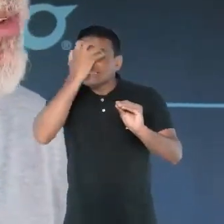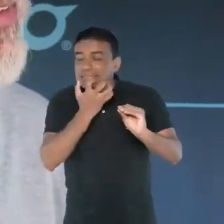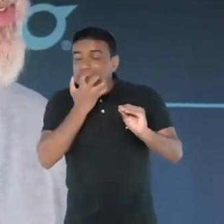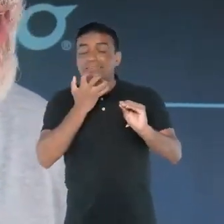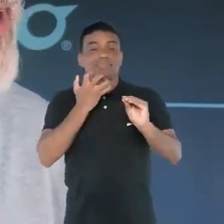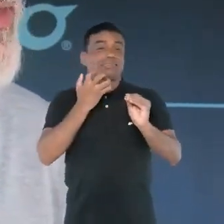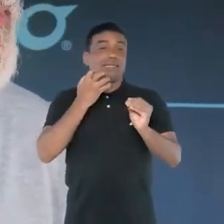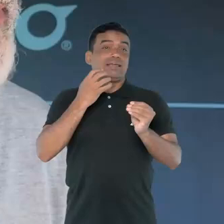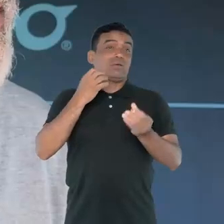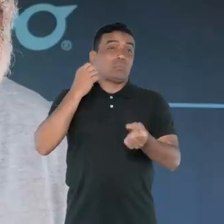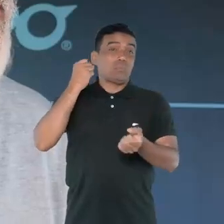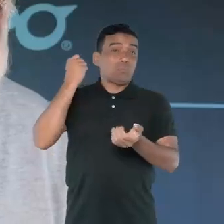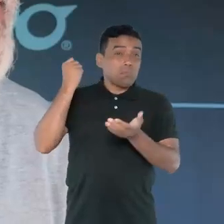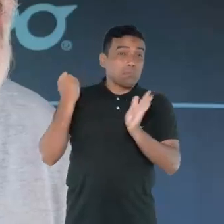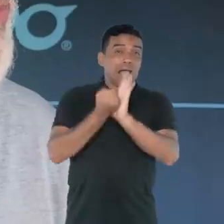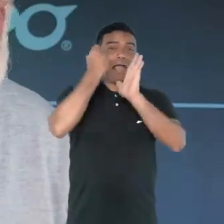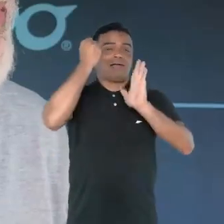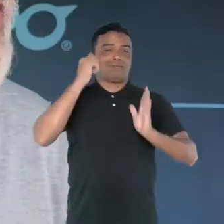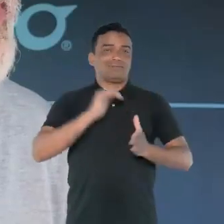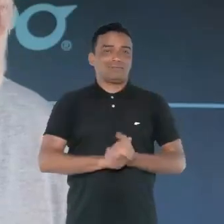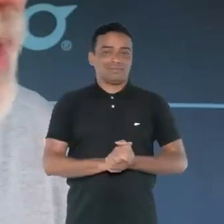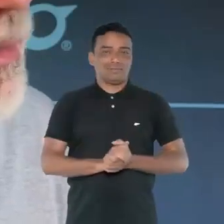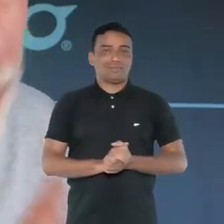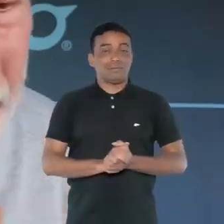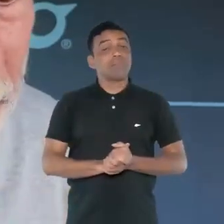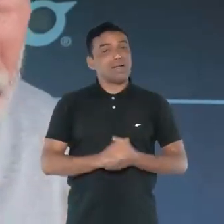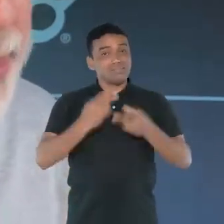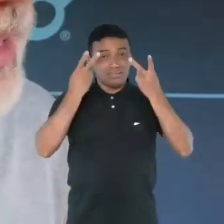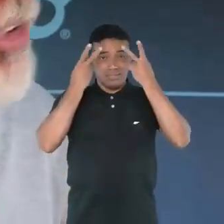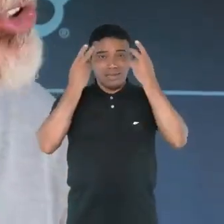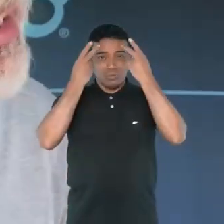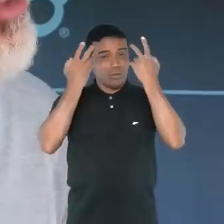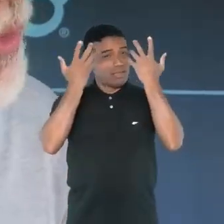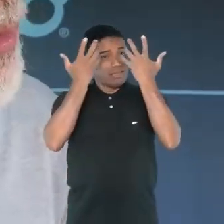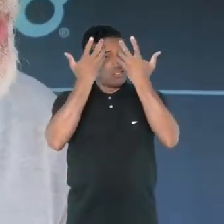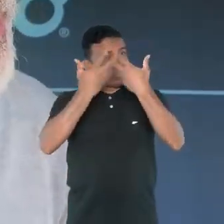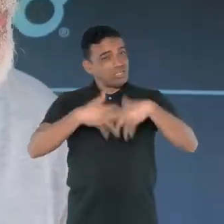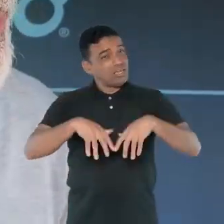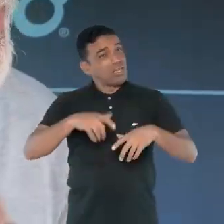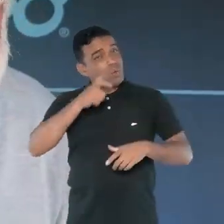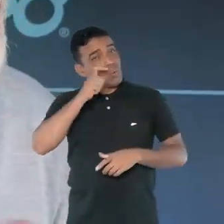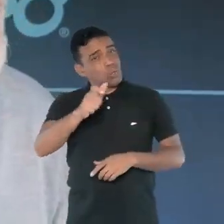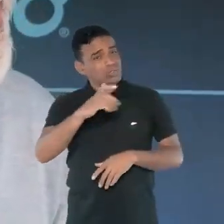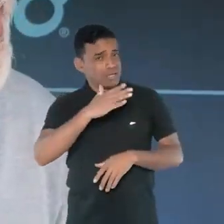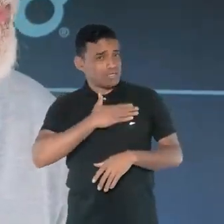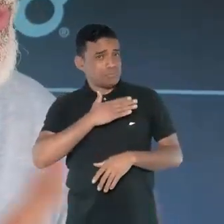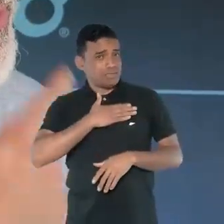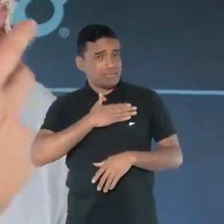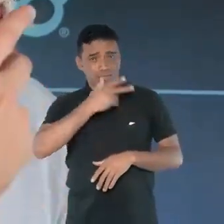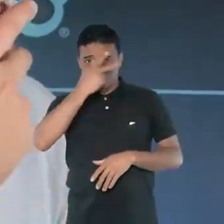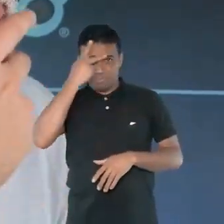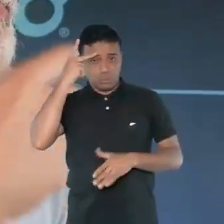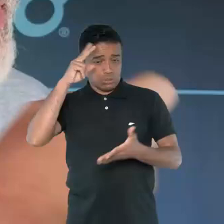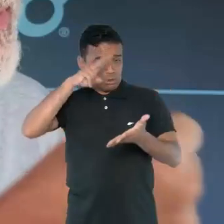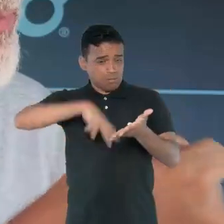o que você escreve, mas naturalmente é só uma curiosidade de leitor, porque eu